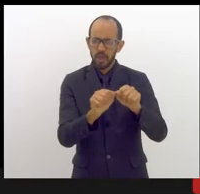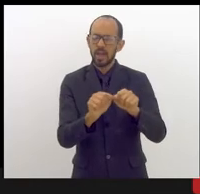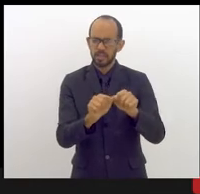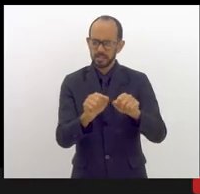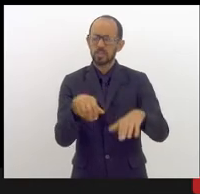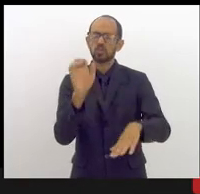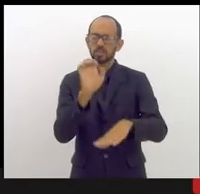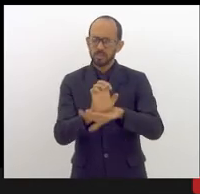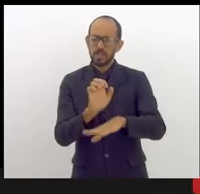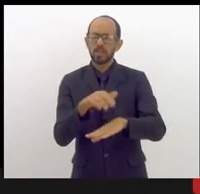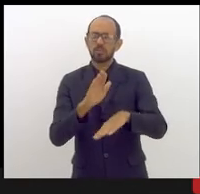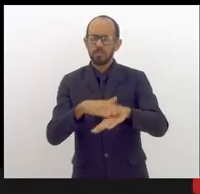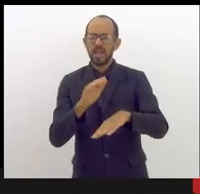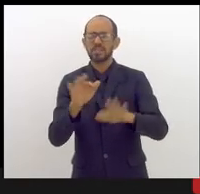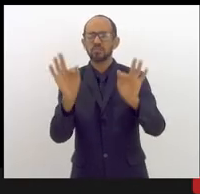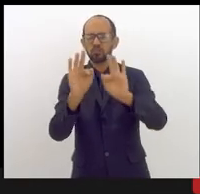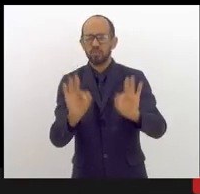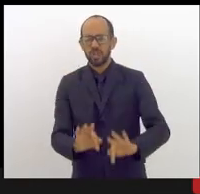orelha